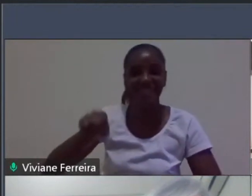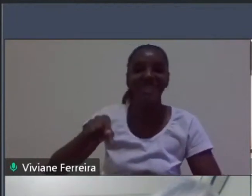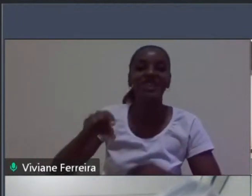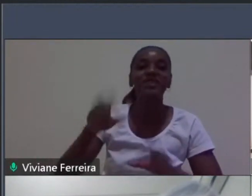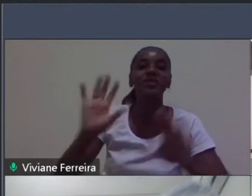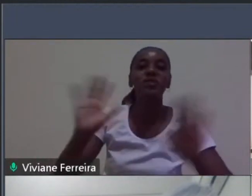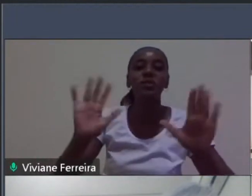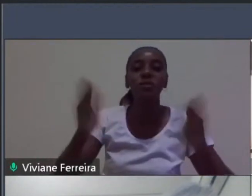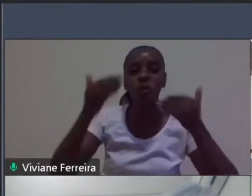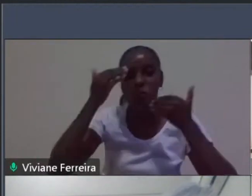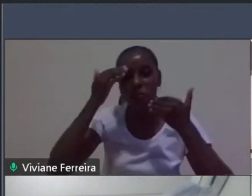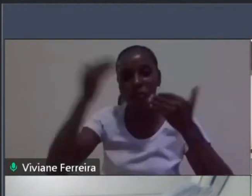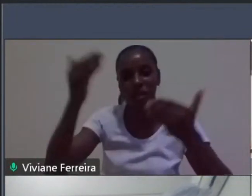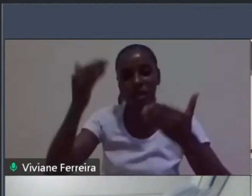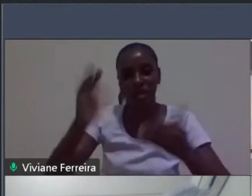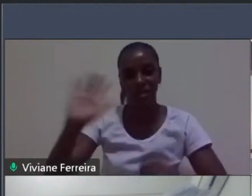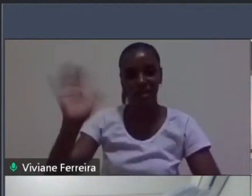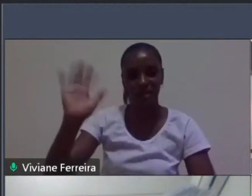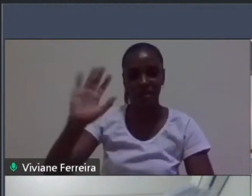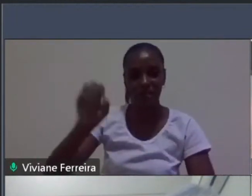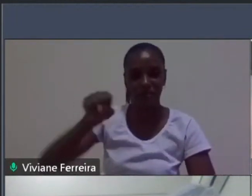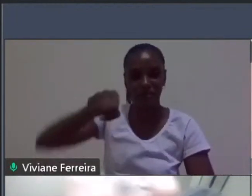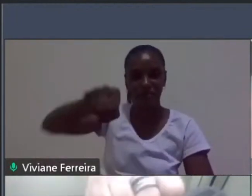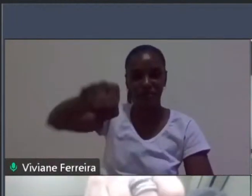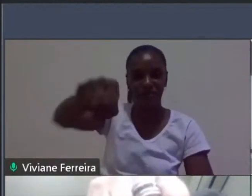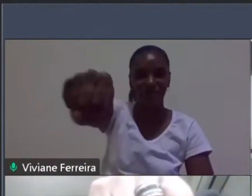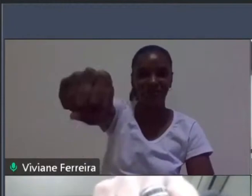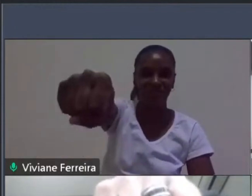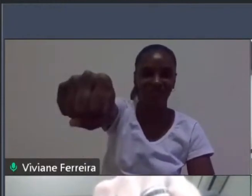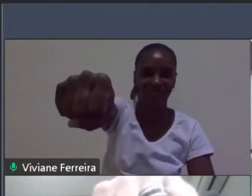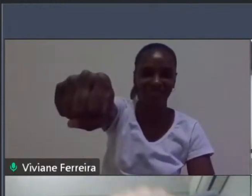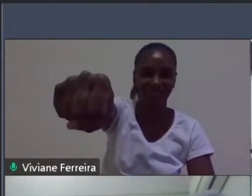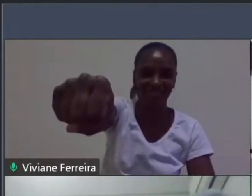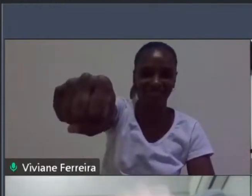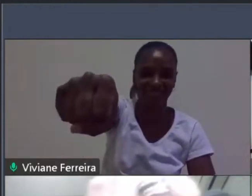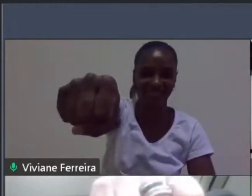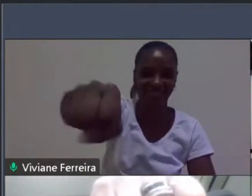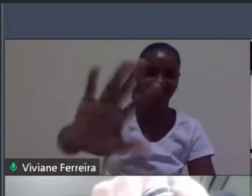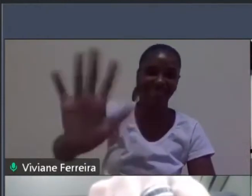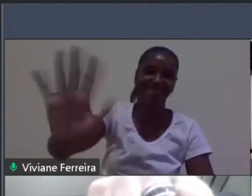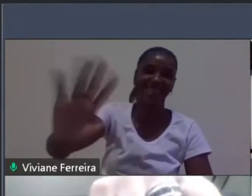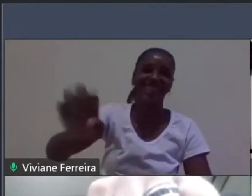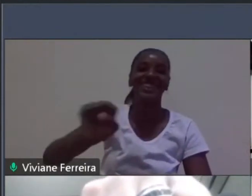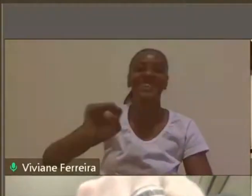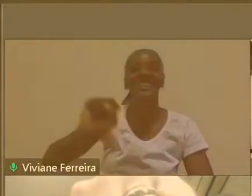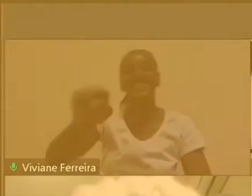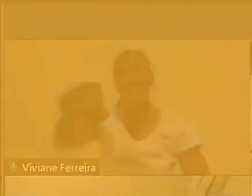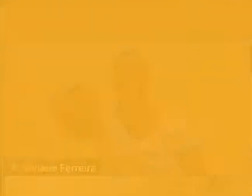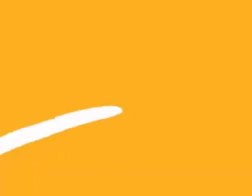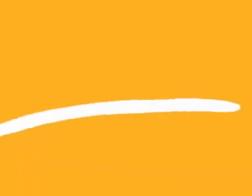obrigado. Até a próxima. Valeu. Até mais. Tchau, gente.